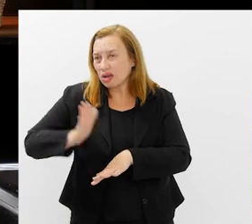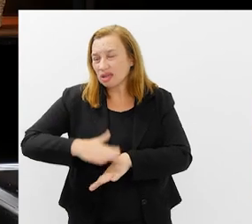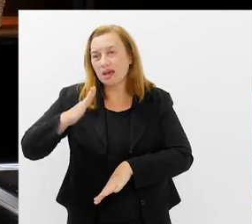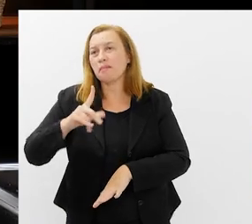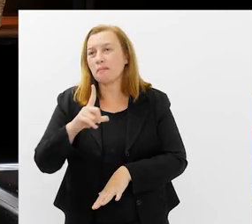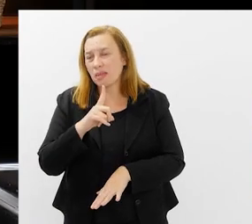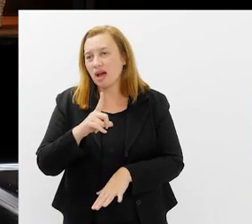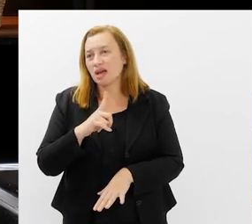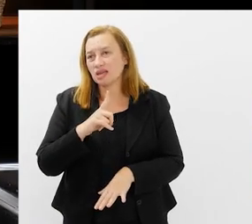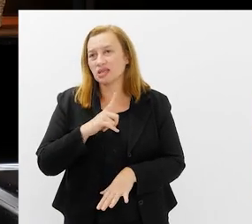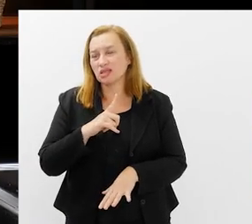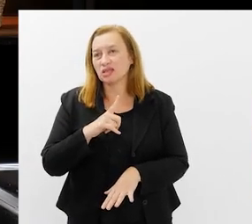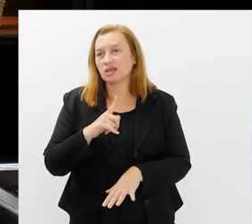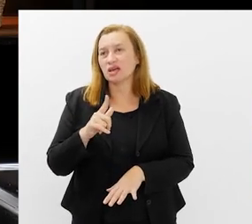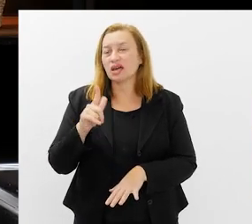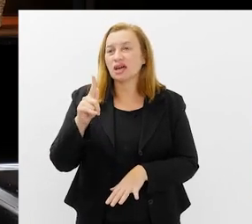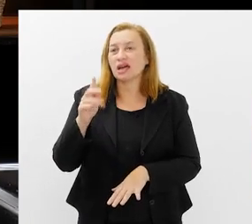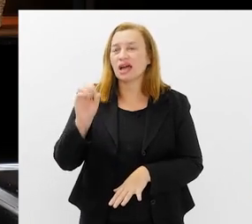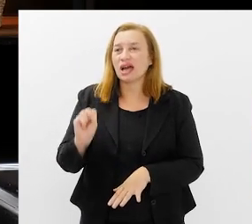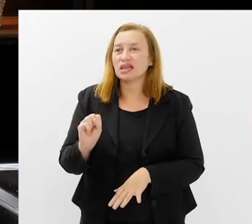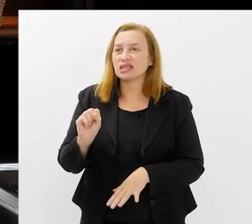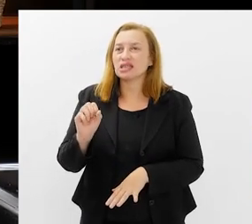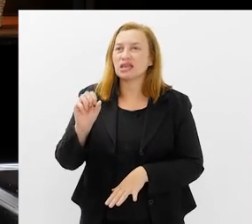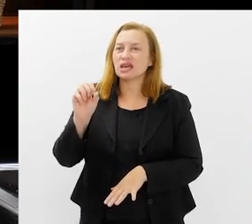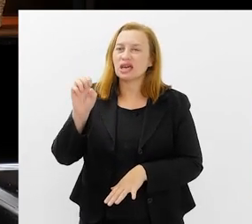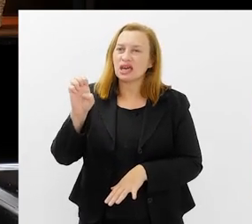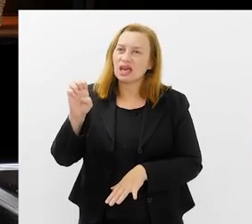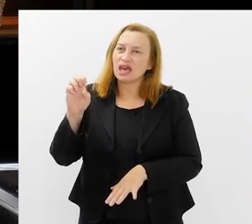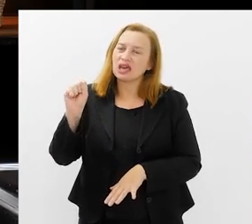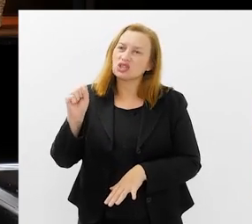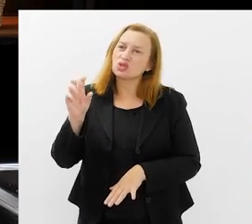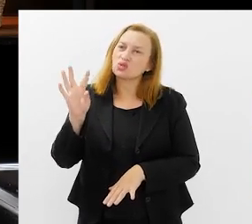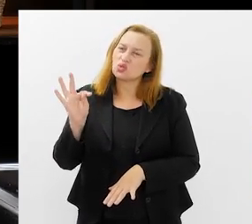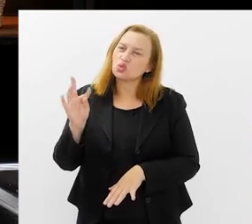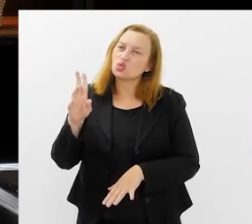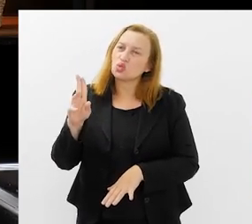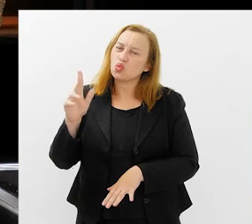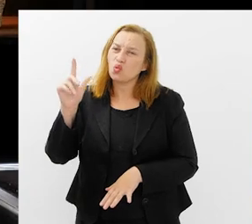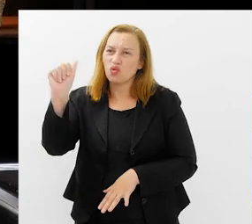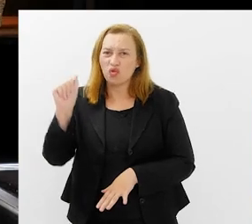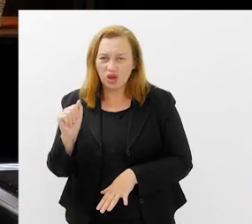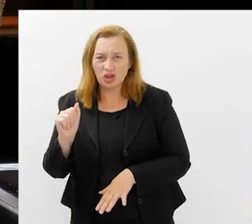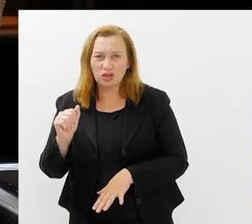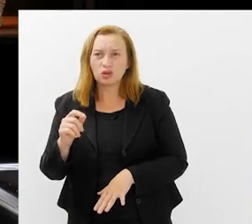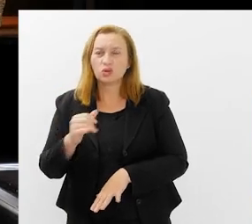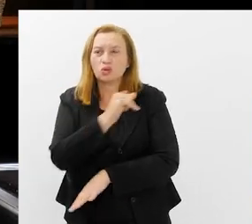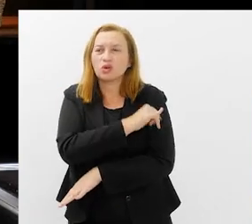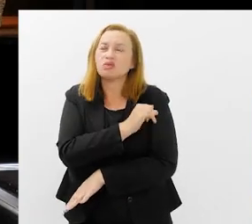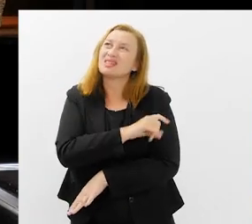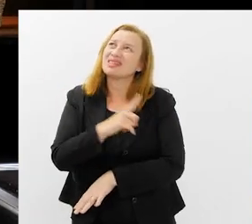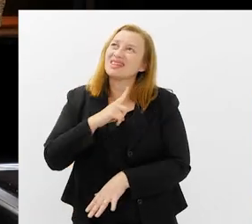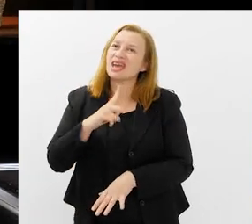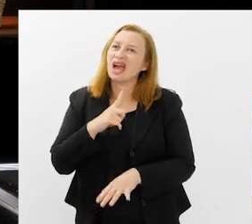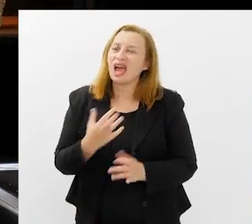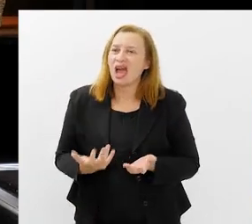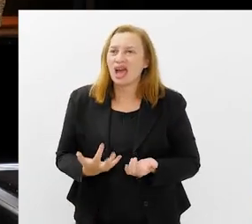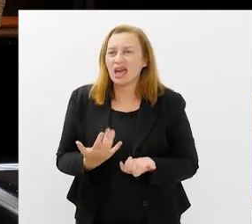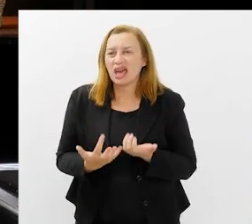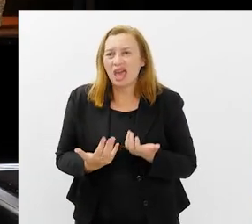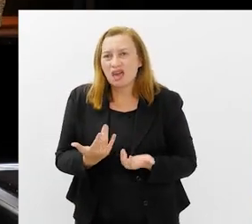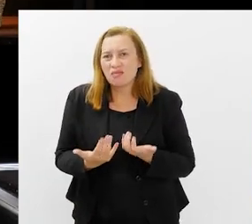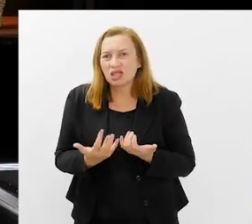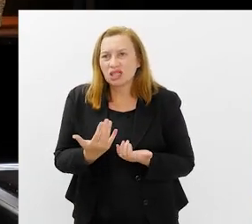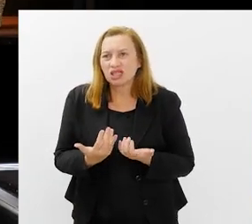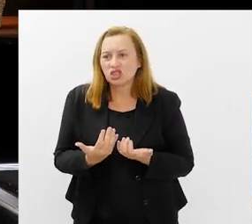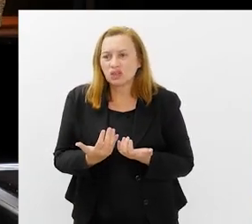que mais emitia gás de efeito estufa no Rio de Janeiro, sabia? Porque é isso, você tinha ali a queima